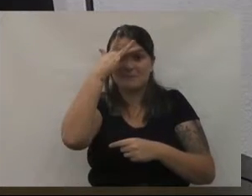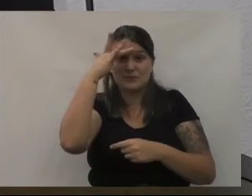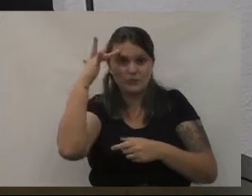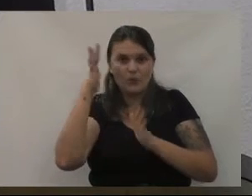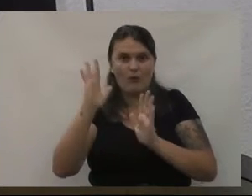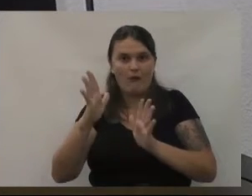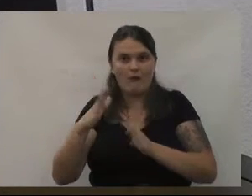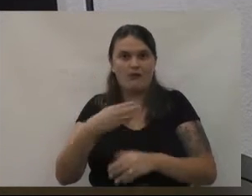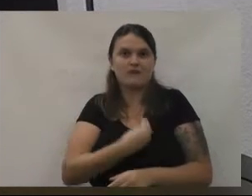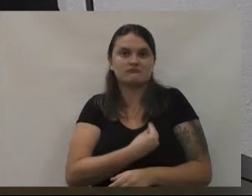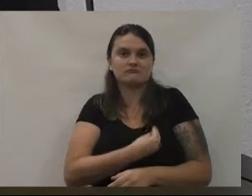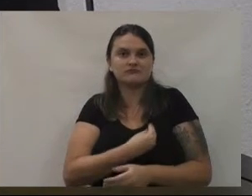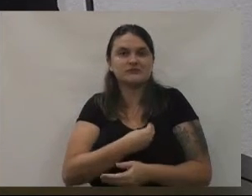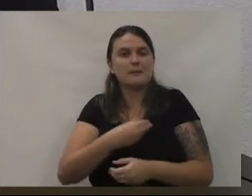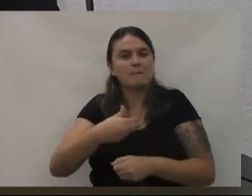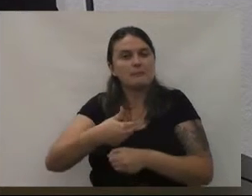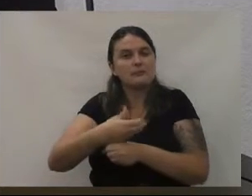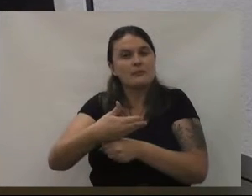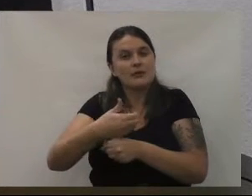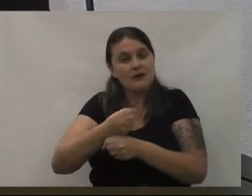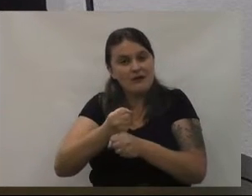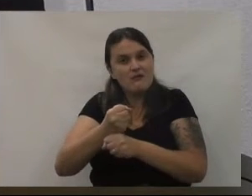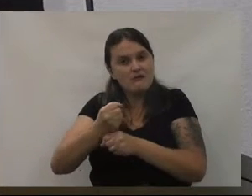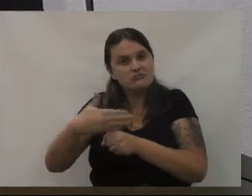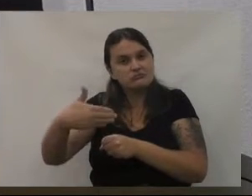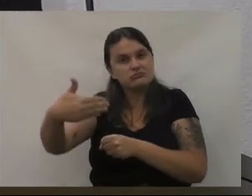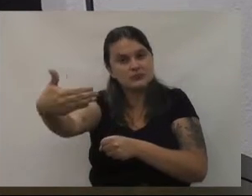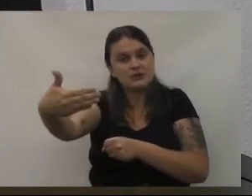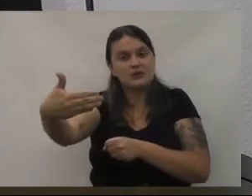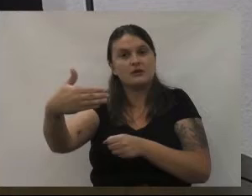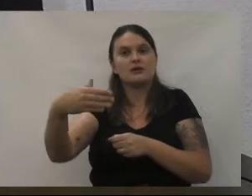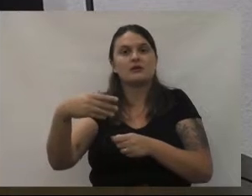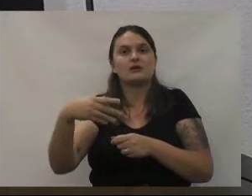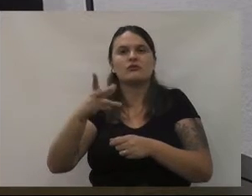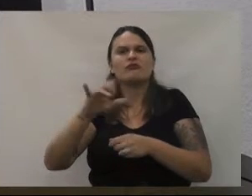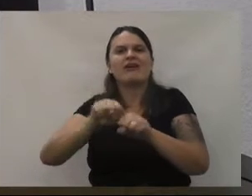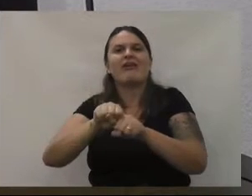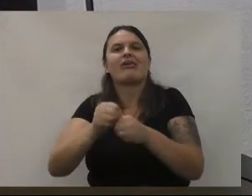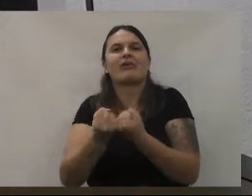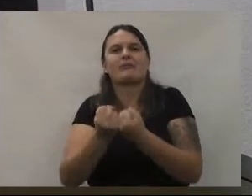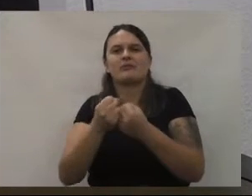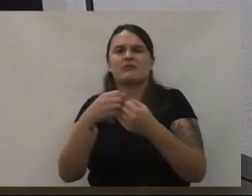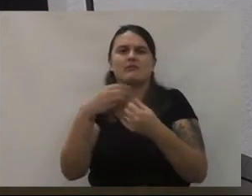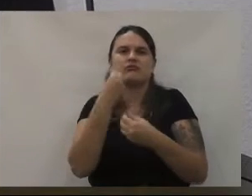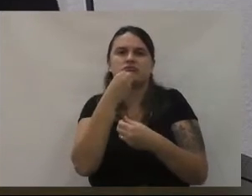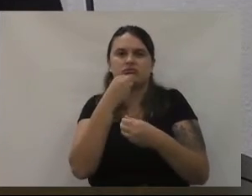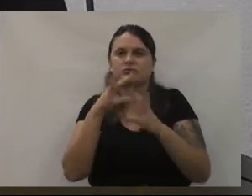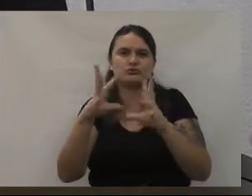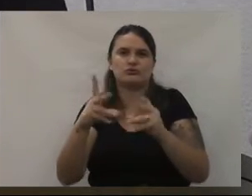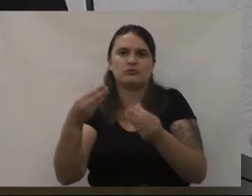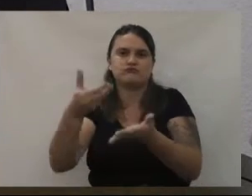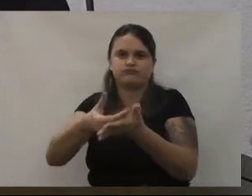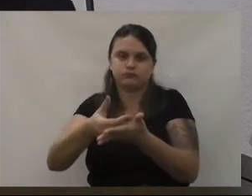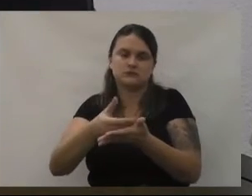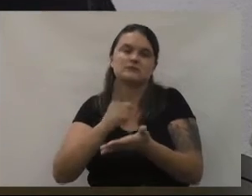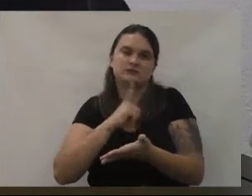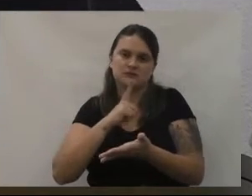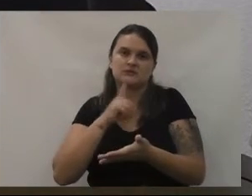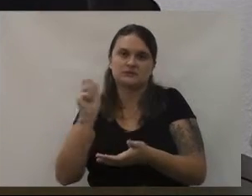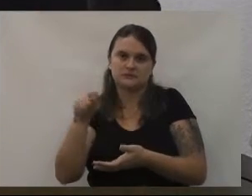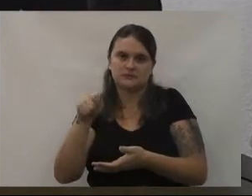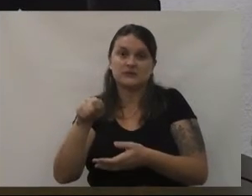vida. Senão, daqui a pouco, mas não que vá quebrar, que com toda essa fonte de custeio, se ela